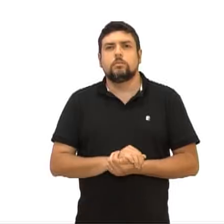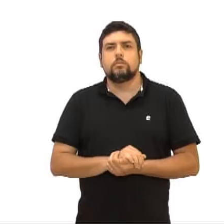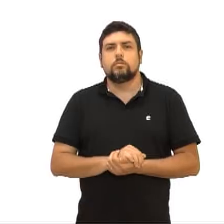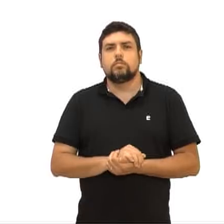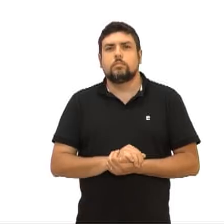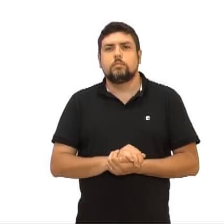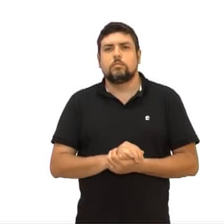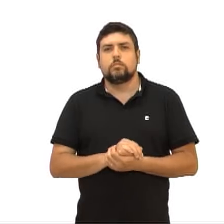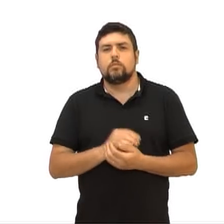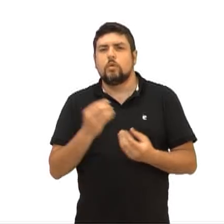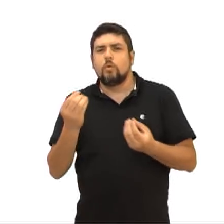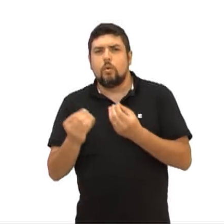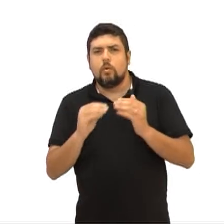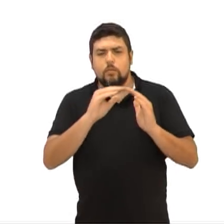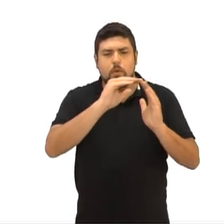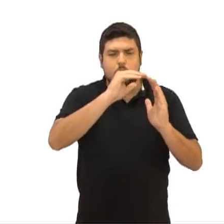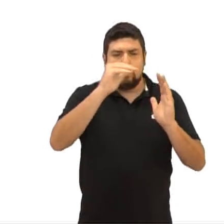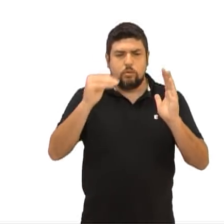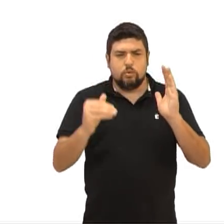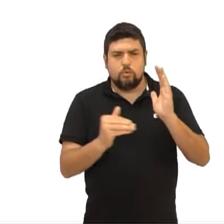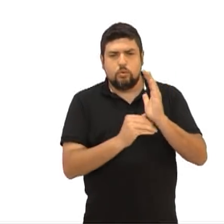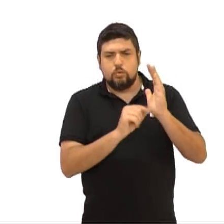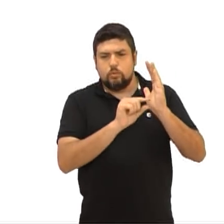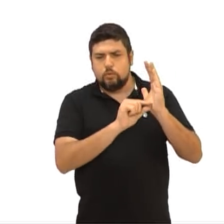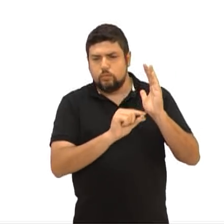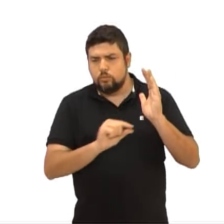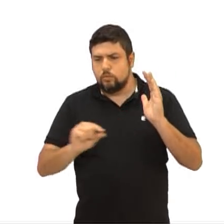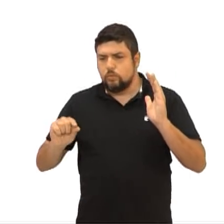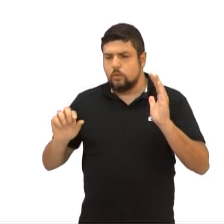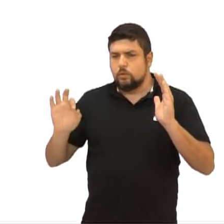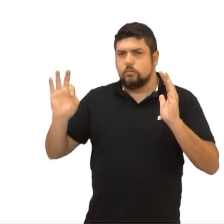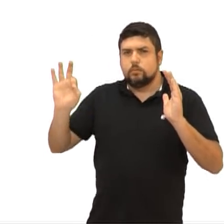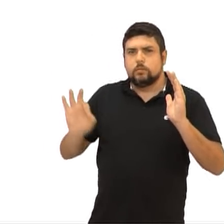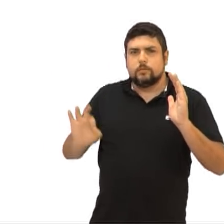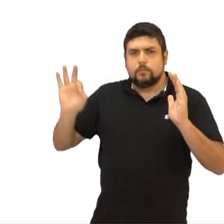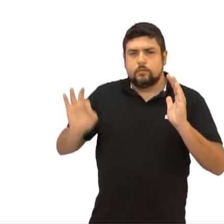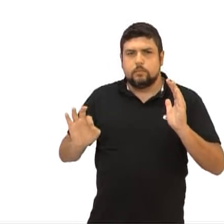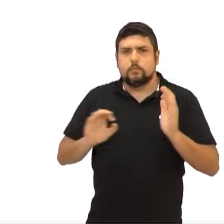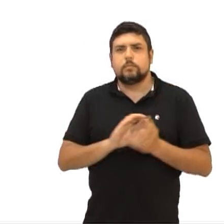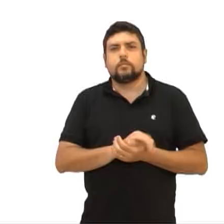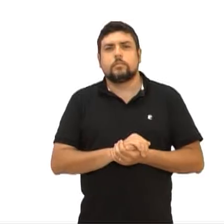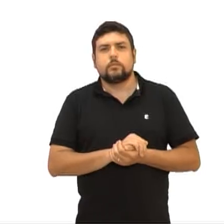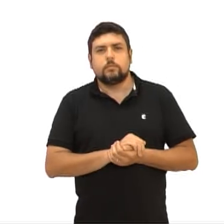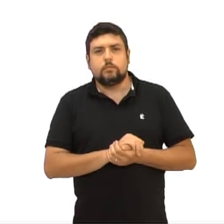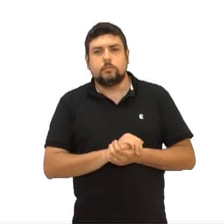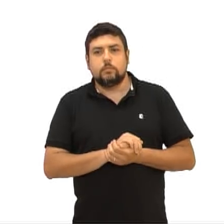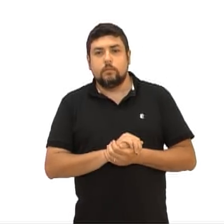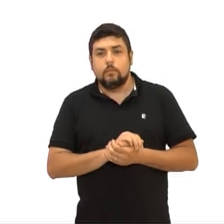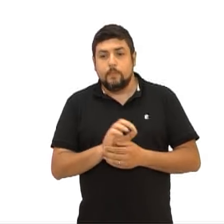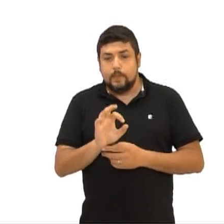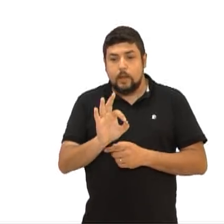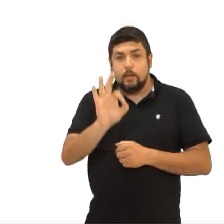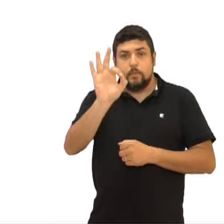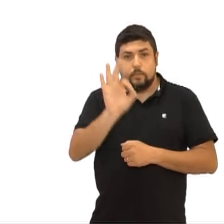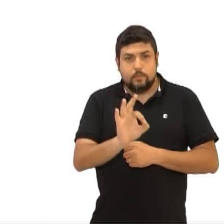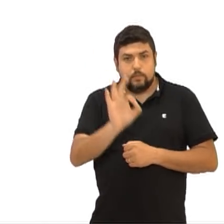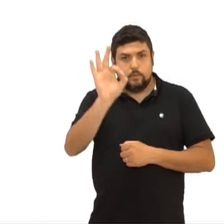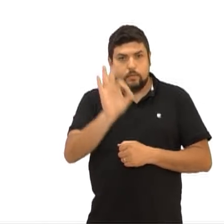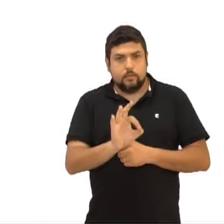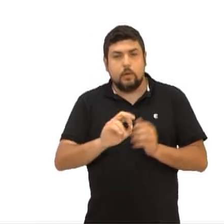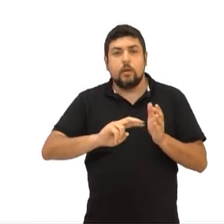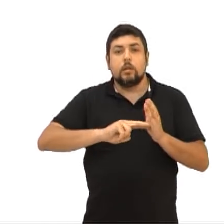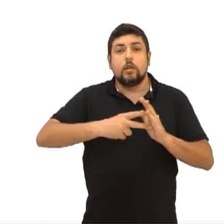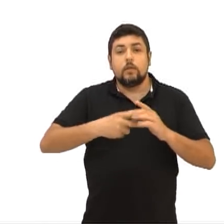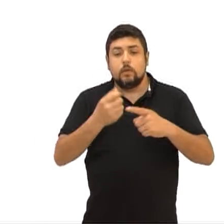todo, e a porcentagem ela é uma razão, porém para 100, onde a gente vai estar